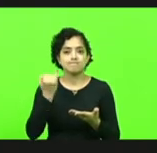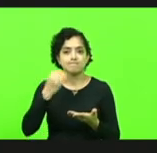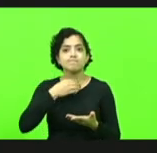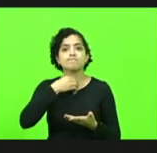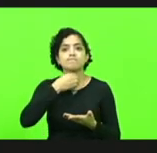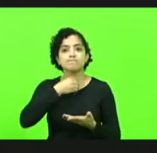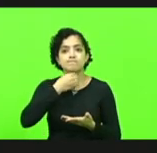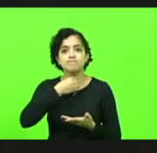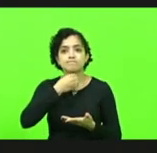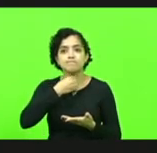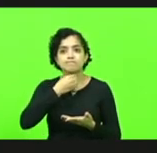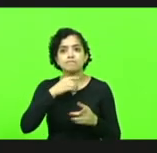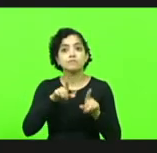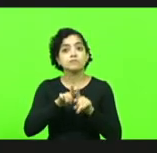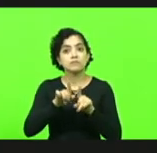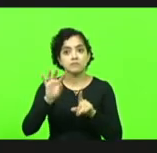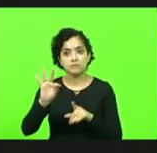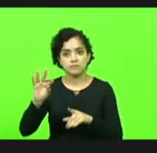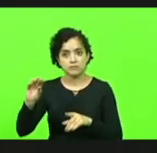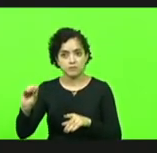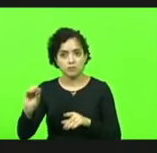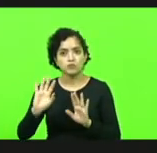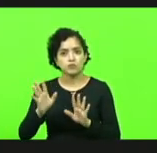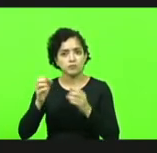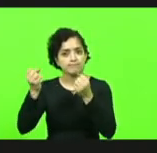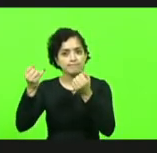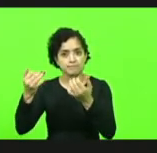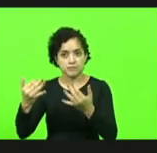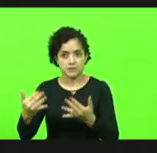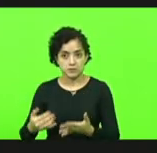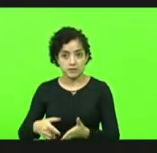como a da terapia ocupacional já foram muito bem